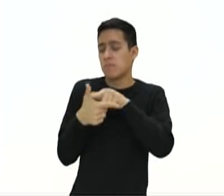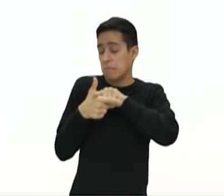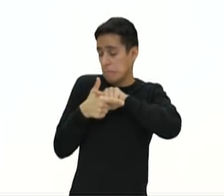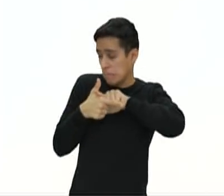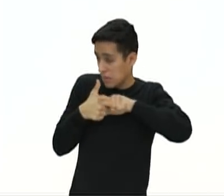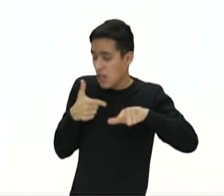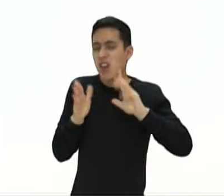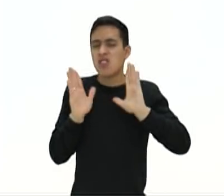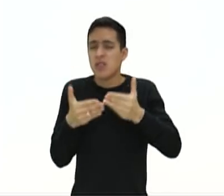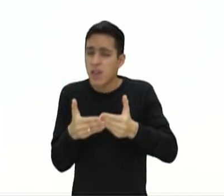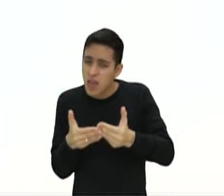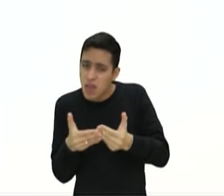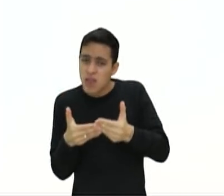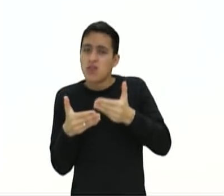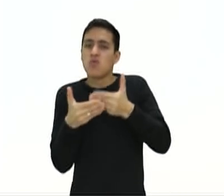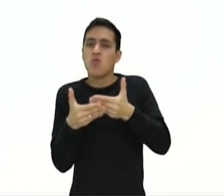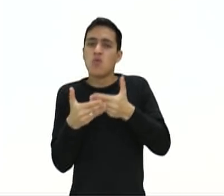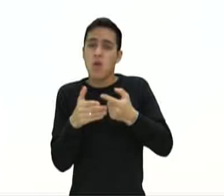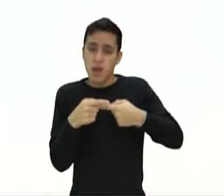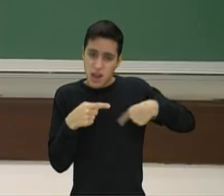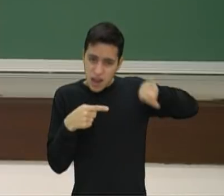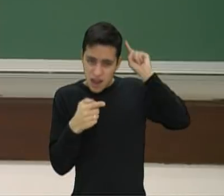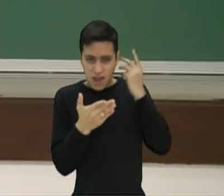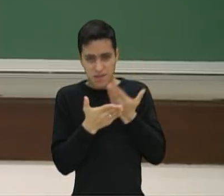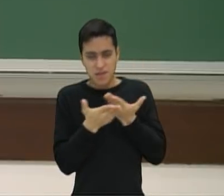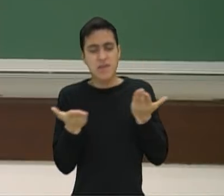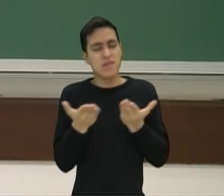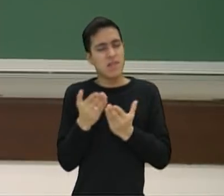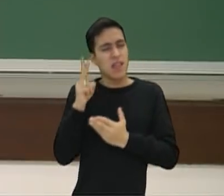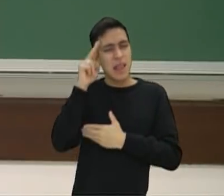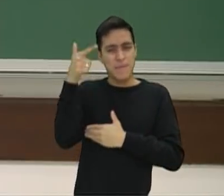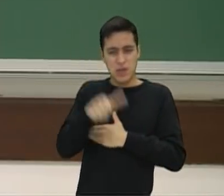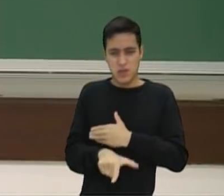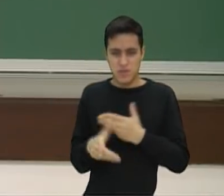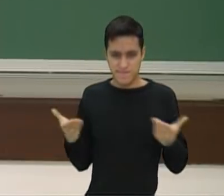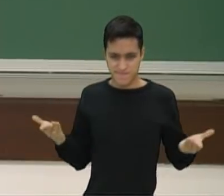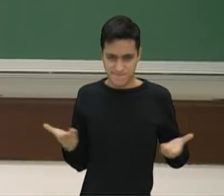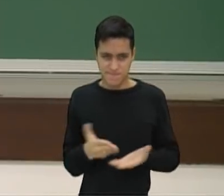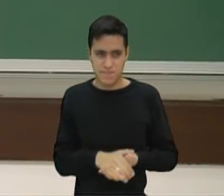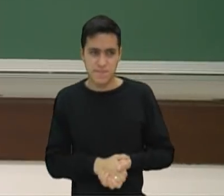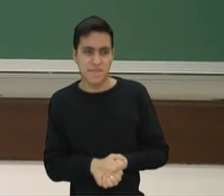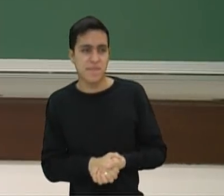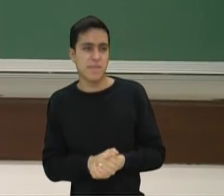que nós já vimos nas aulas passadas e vamos dar uma relembrada agora.